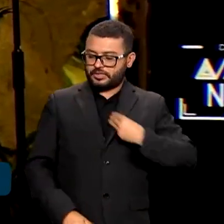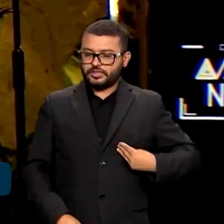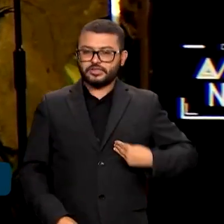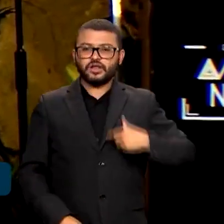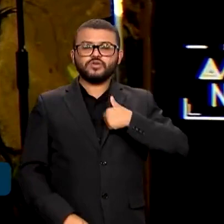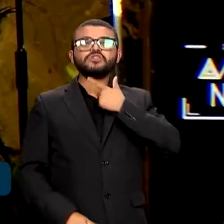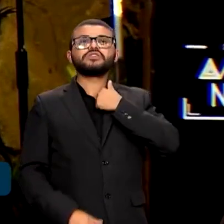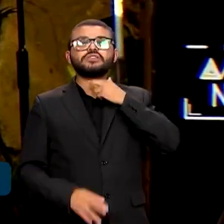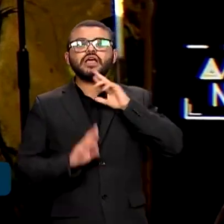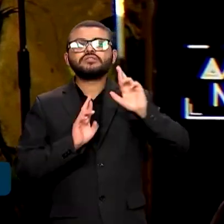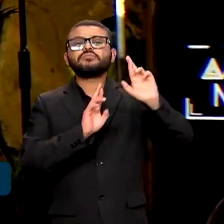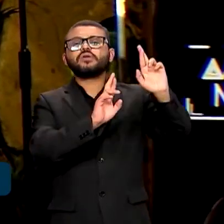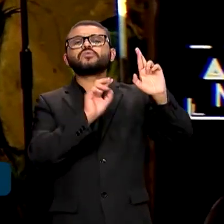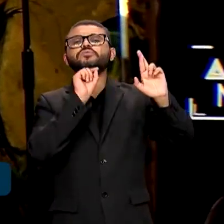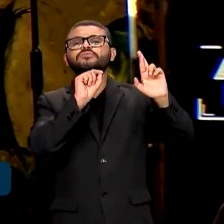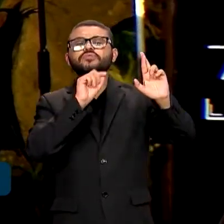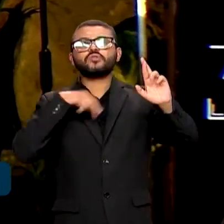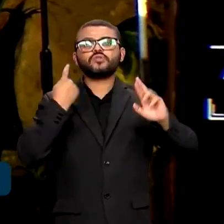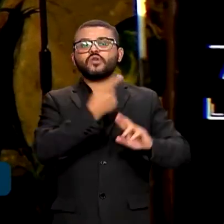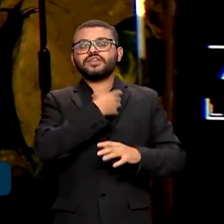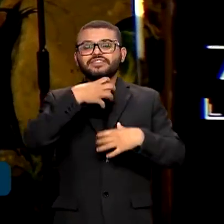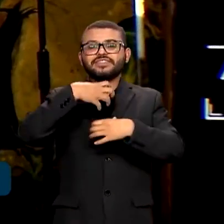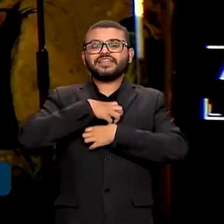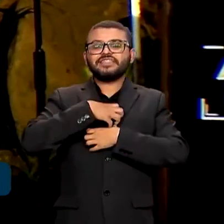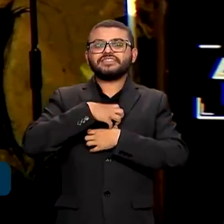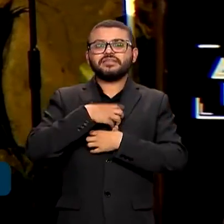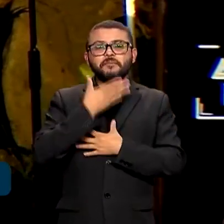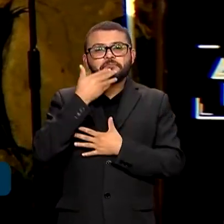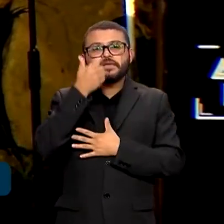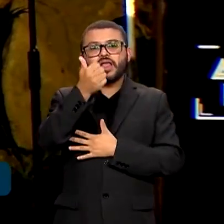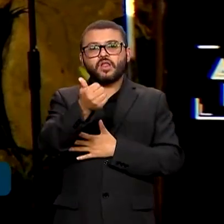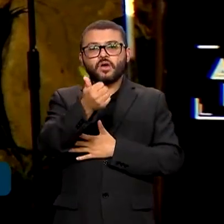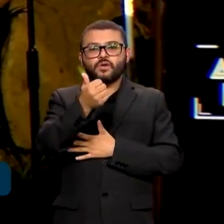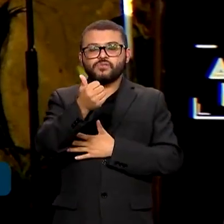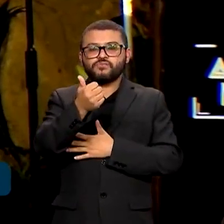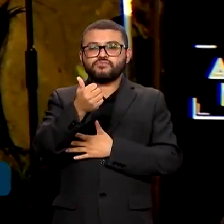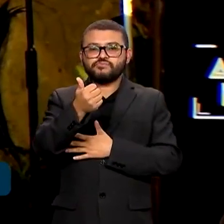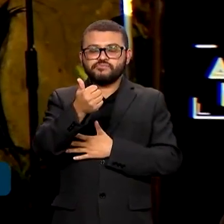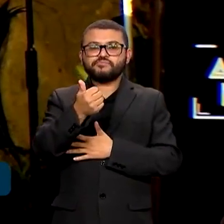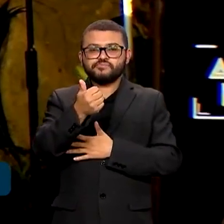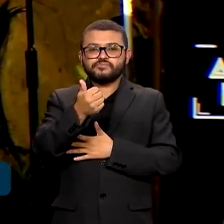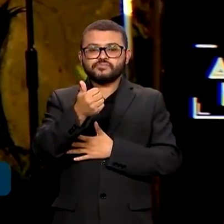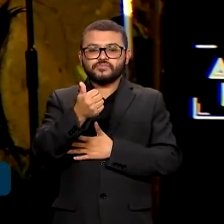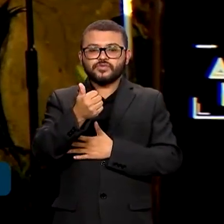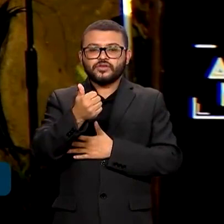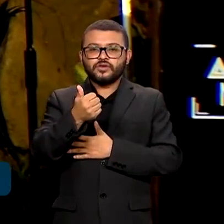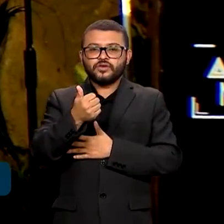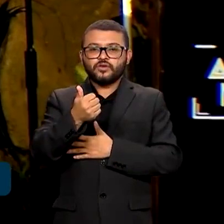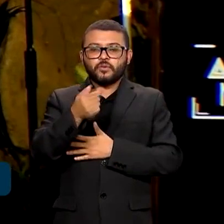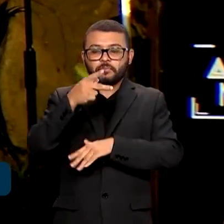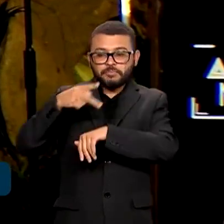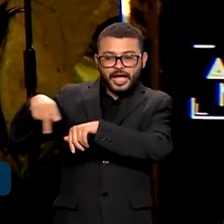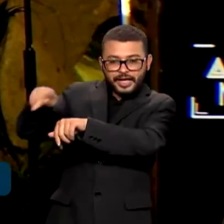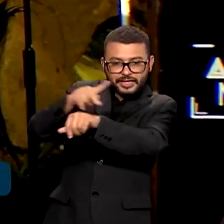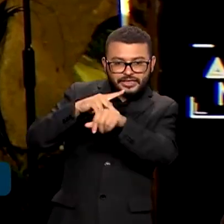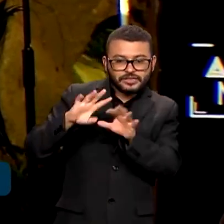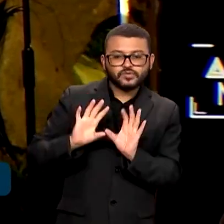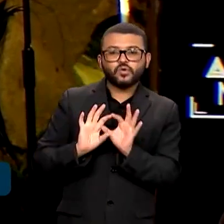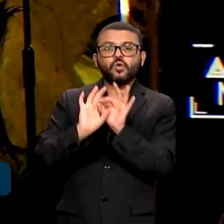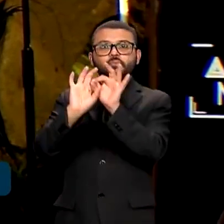a gente possa sair daqui com um mandato para que os nossos países